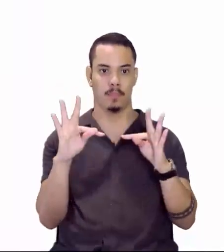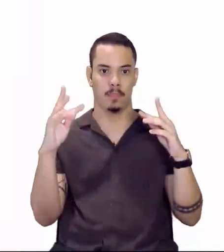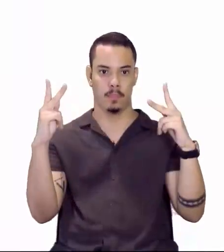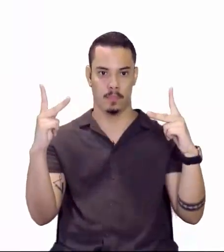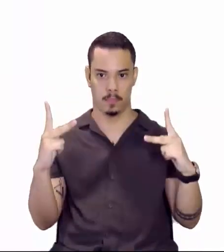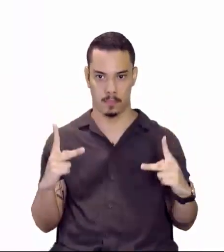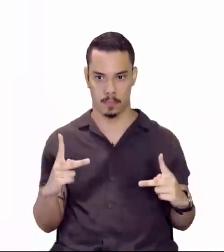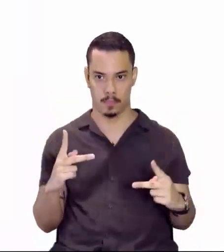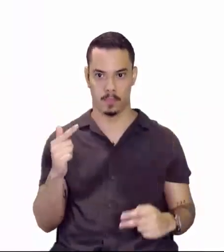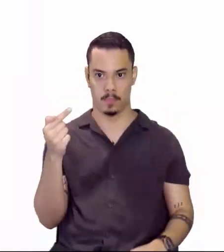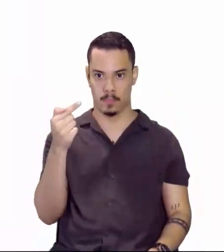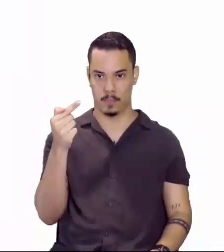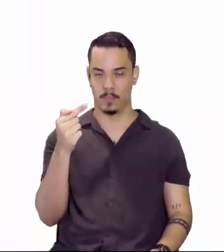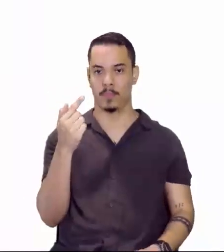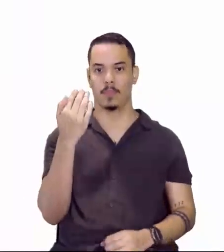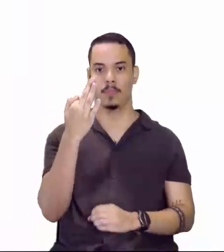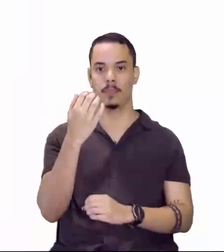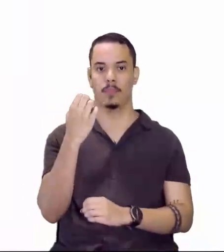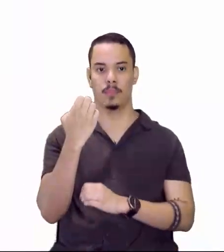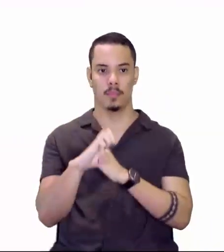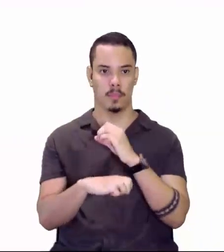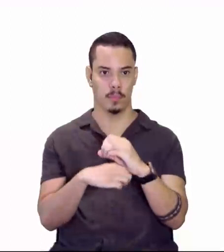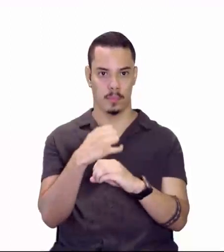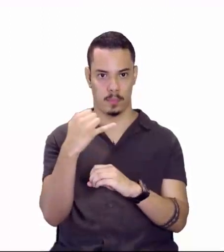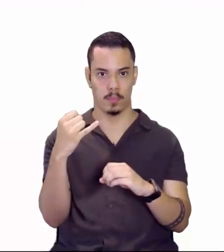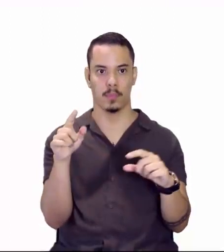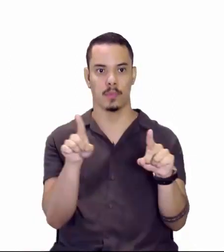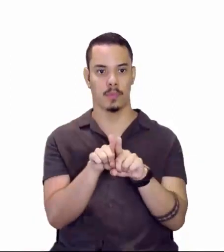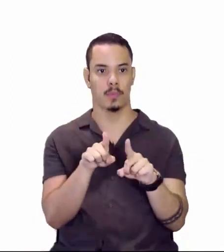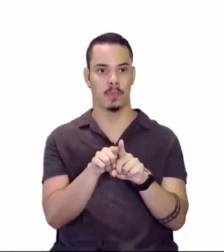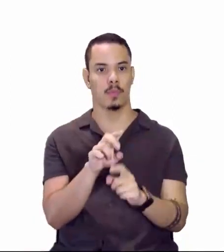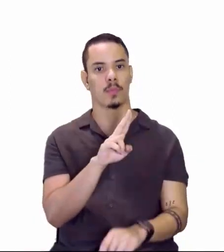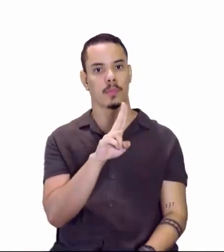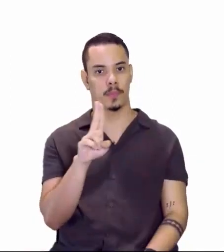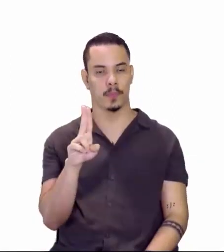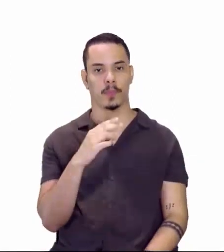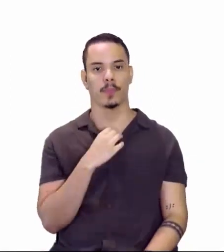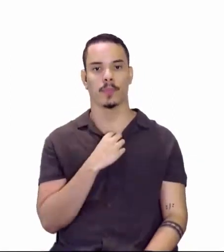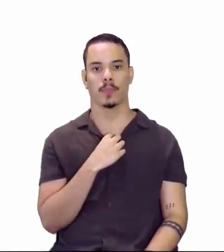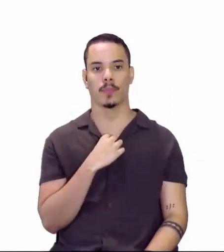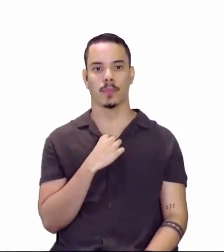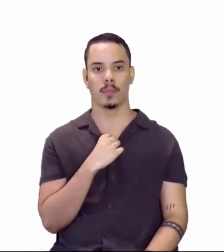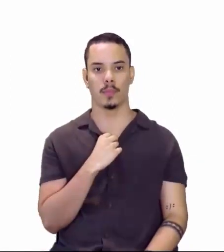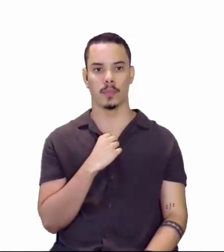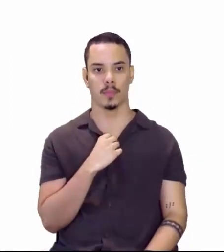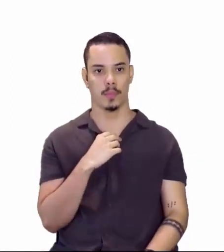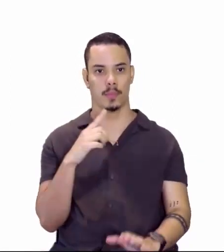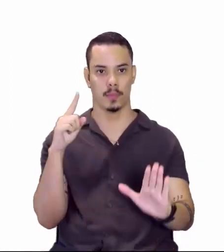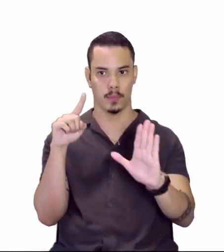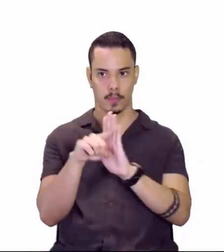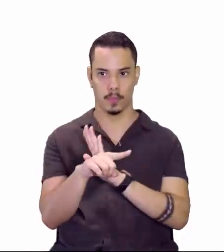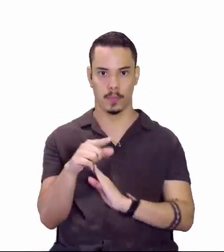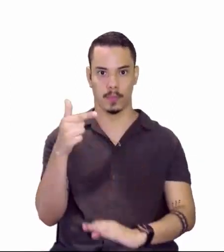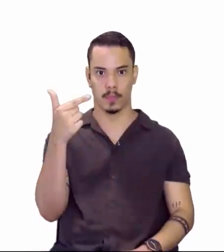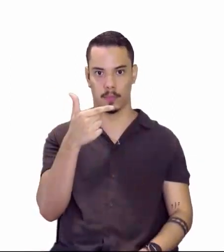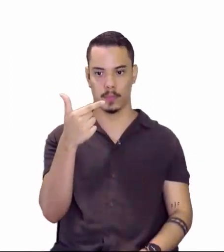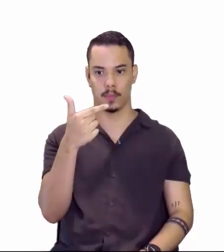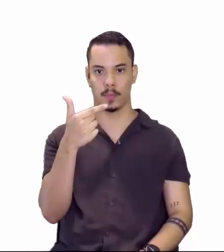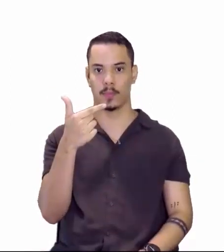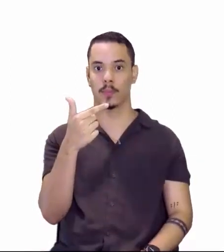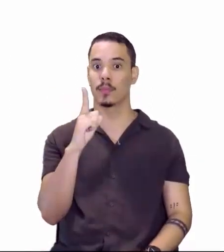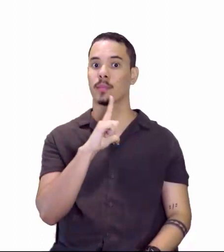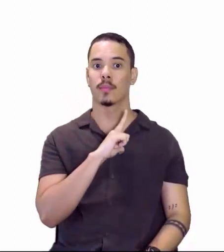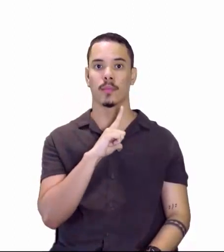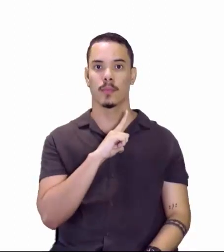elétrons, e também denominado de halogênio. Aqui na segunda questão, temos